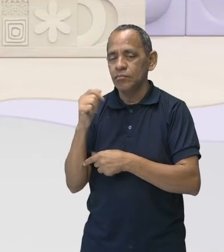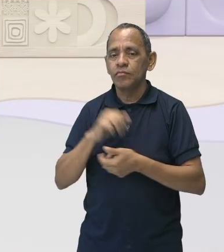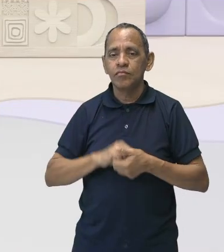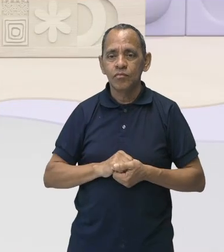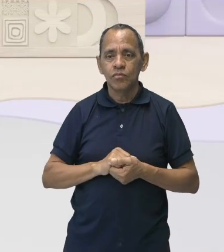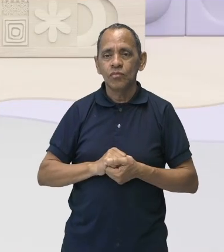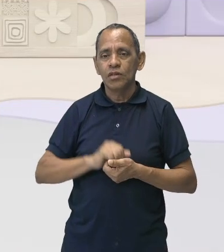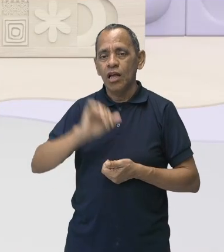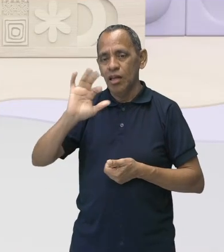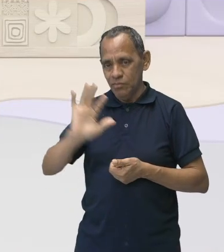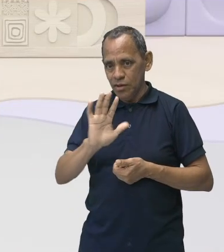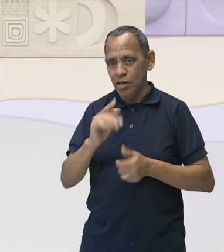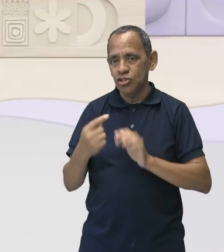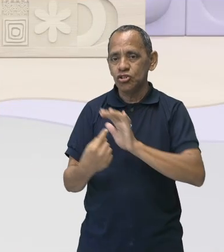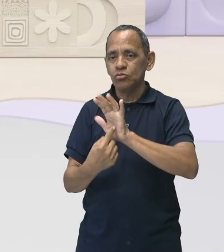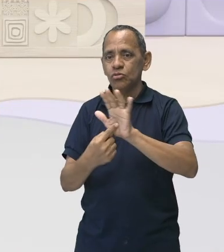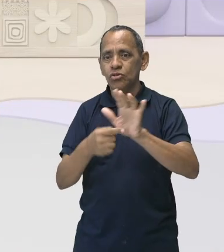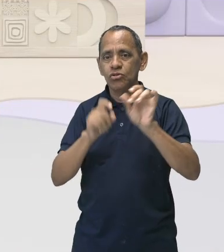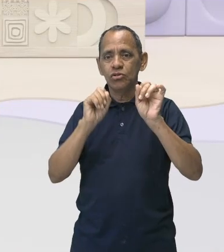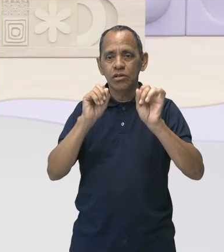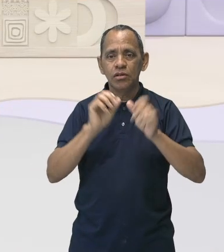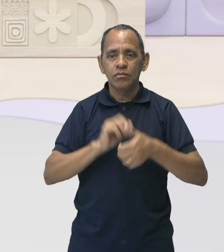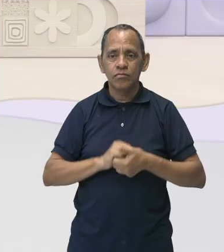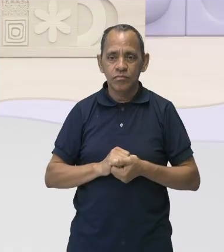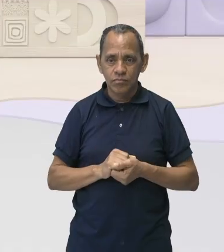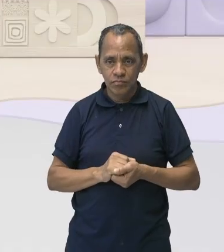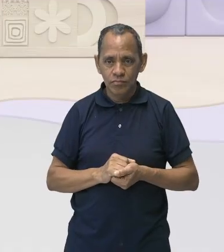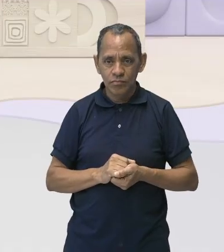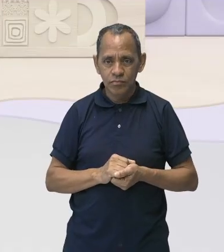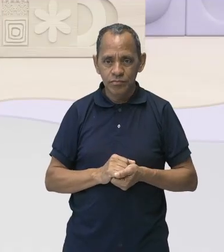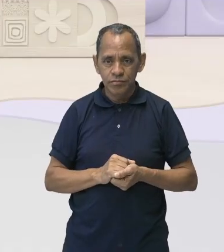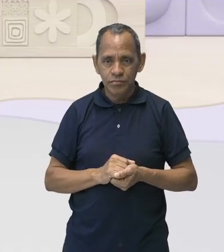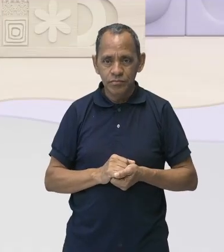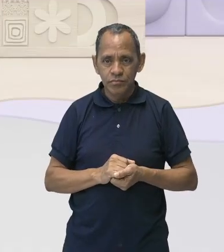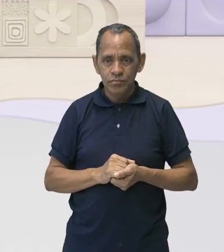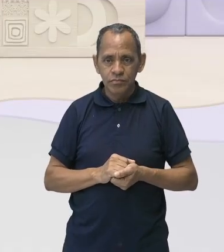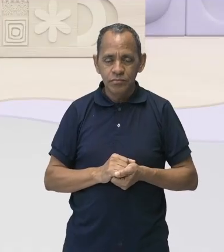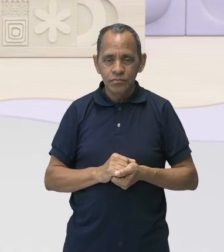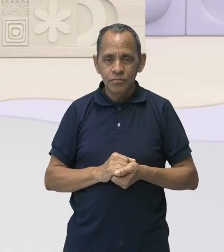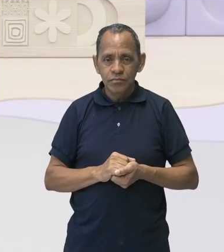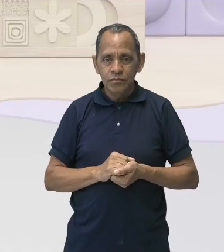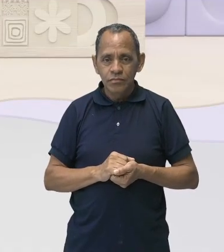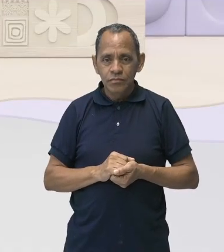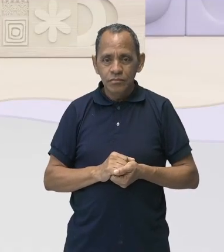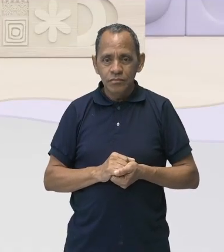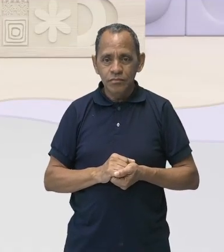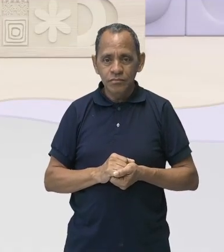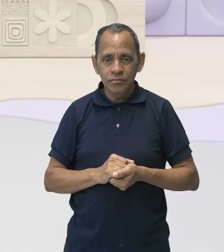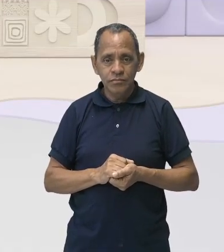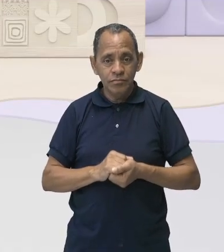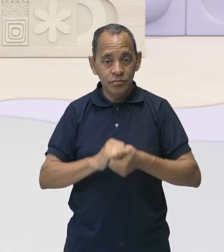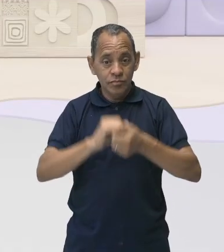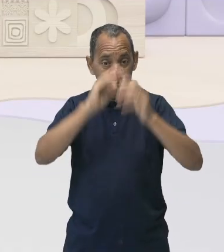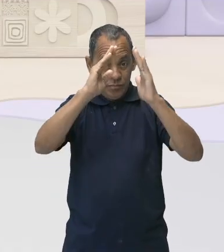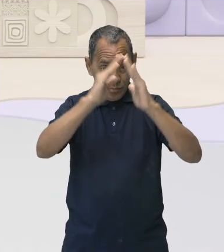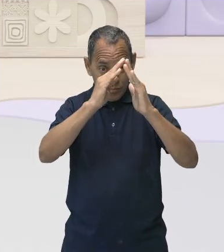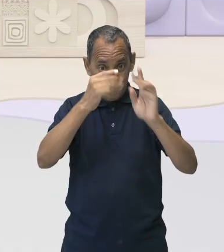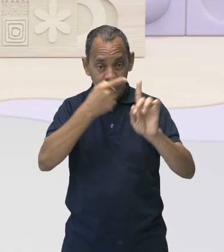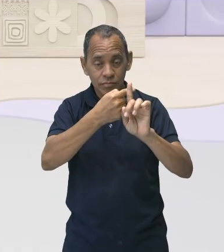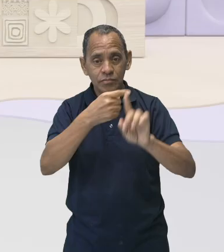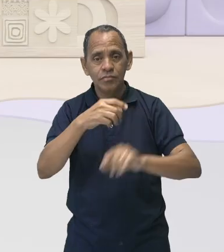Essa figura que está aqui do meu lado é da Capela Sistina,